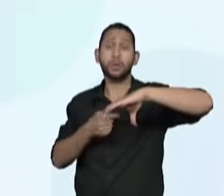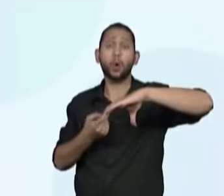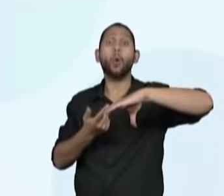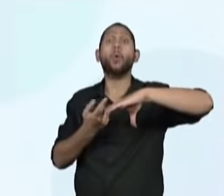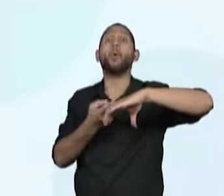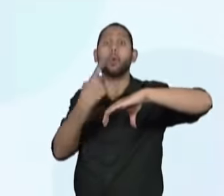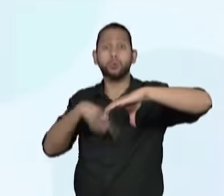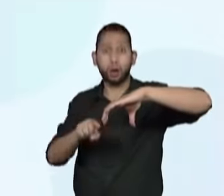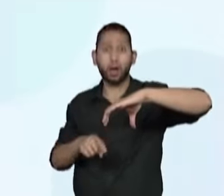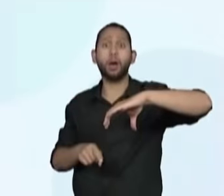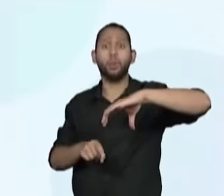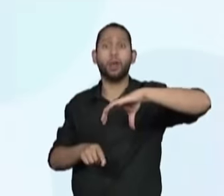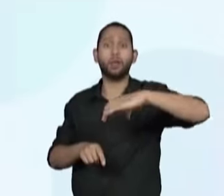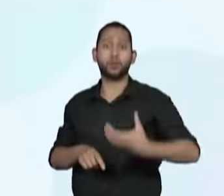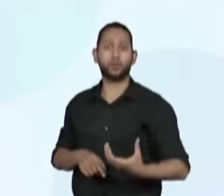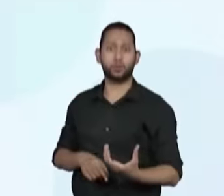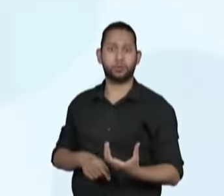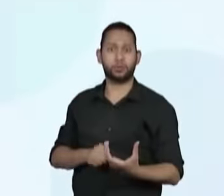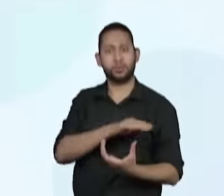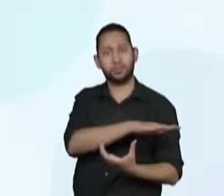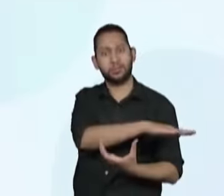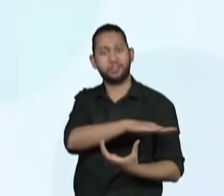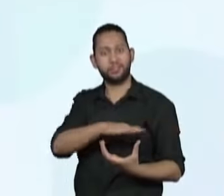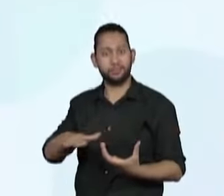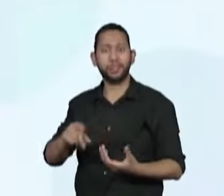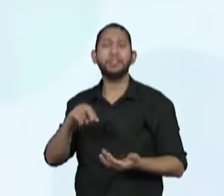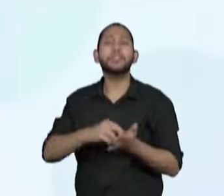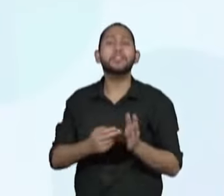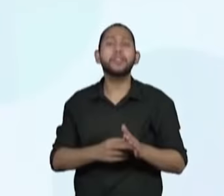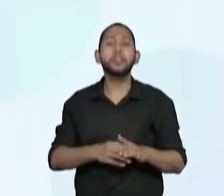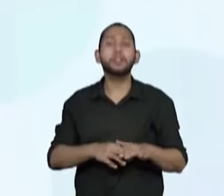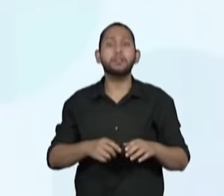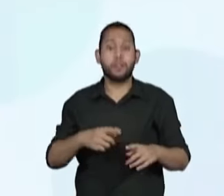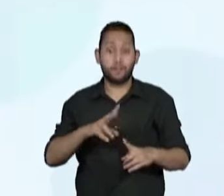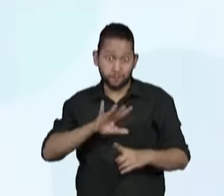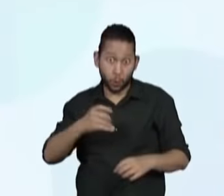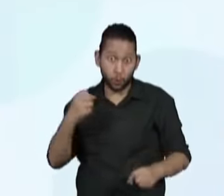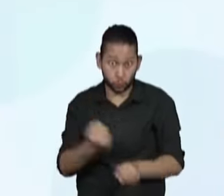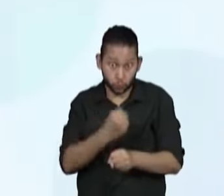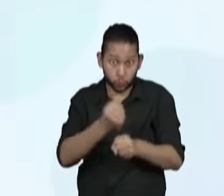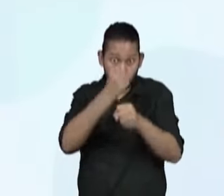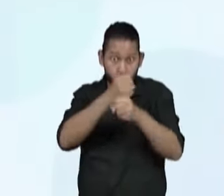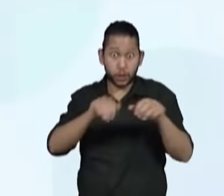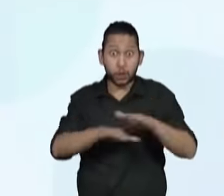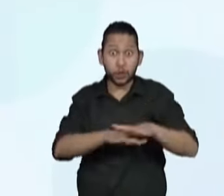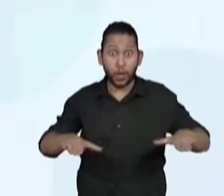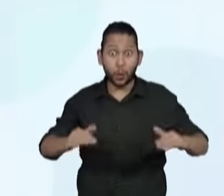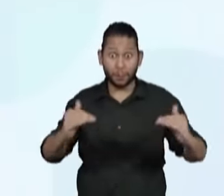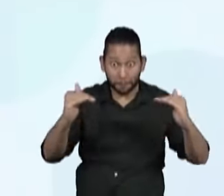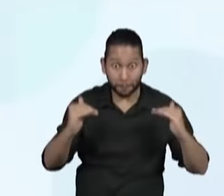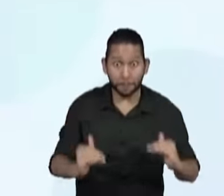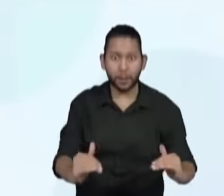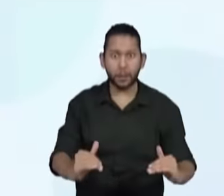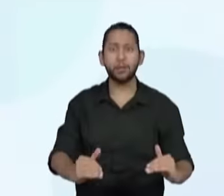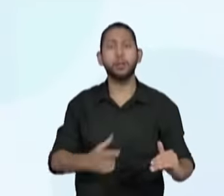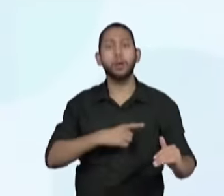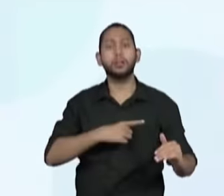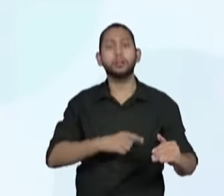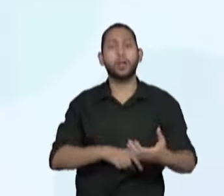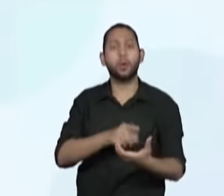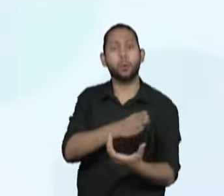aliviar o peso dos pontos de apoio. Ou seja, né, nós temos, né, ao invés de nós termos o arco, né, de